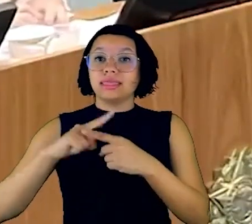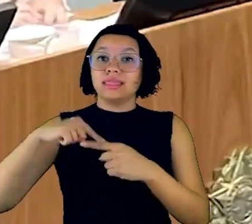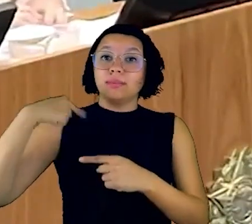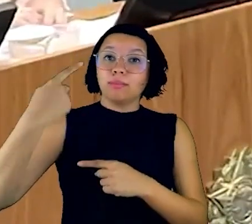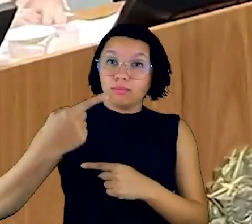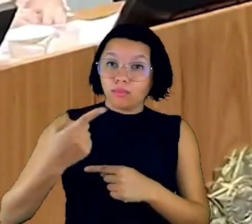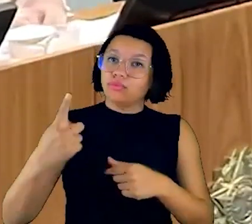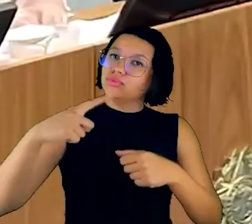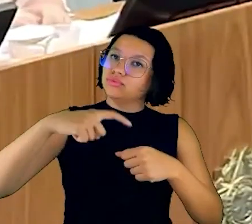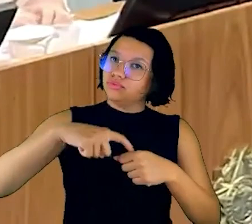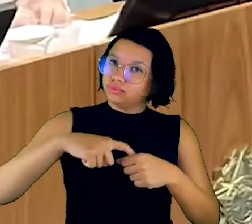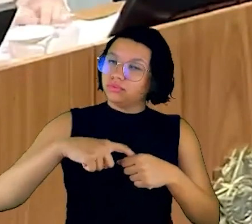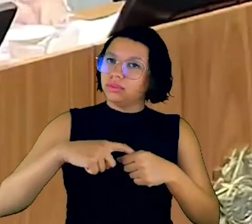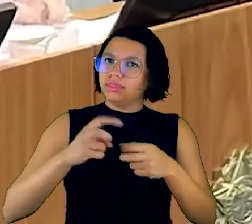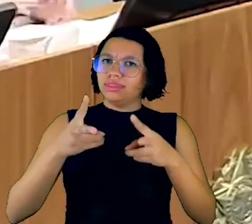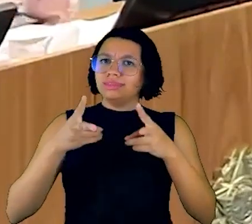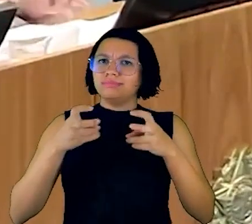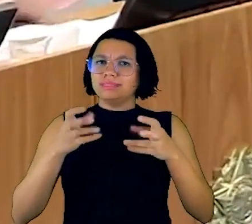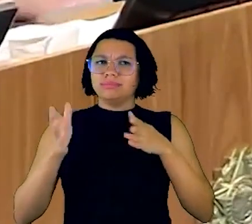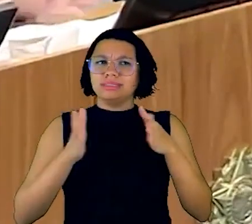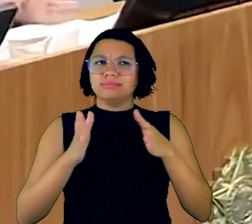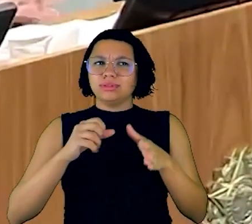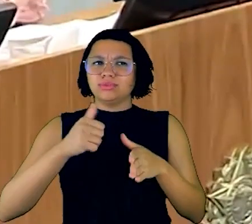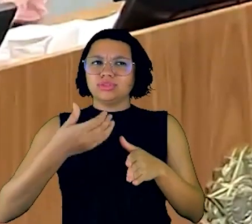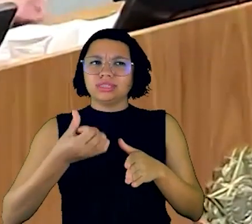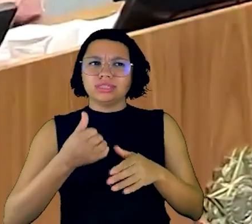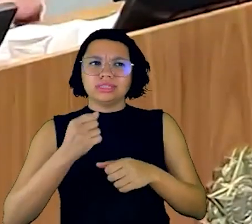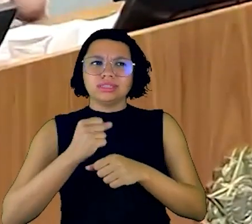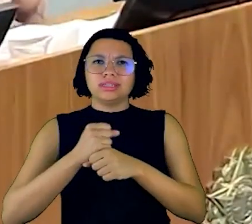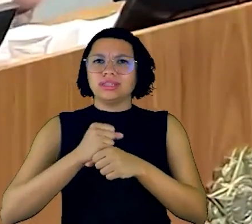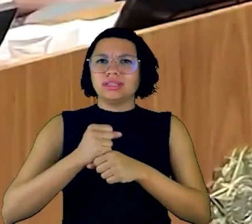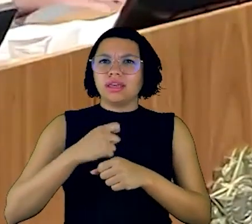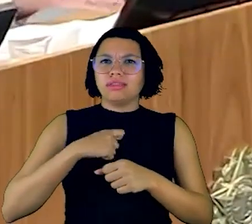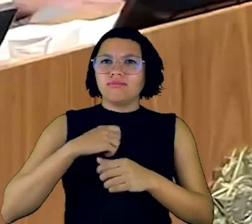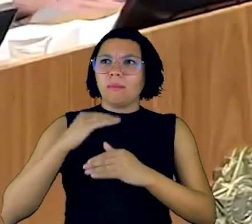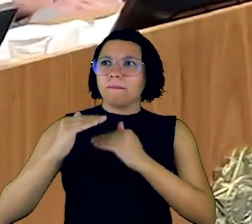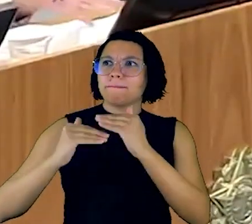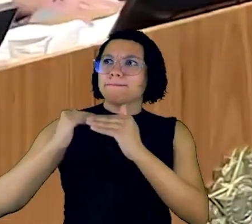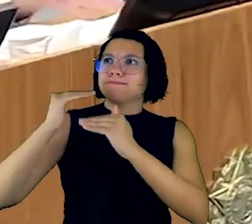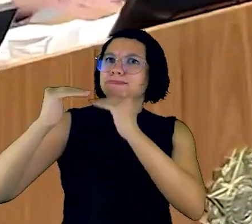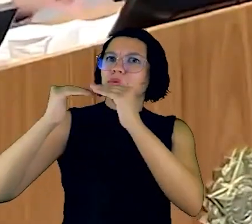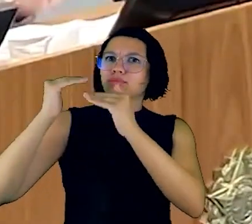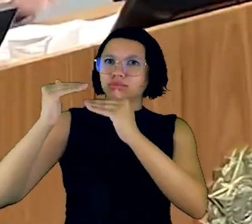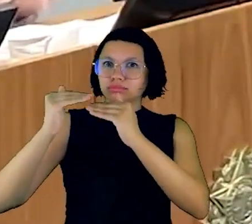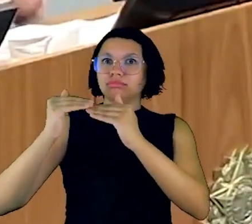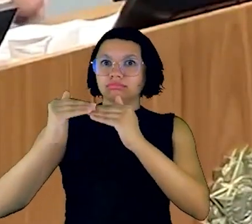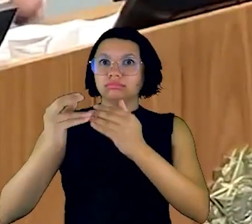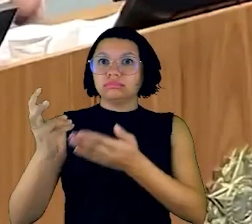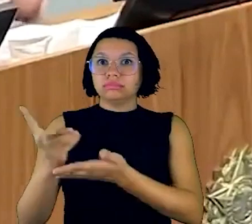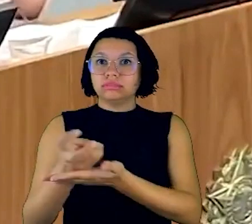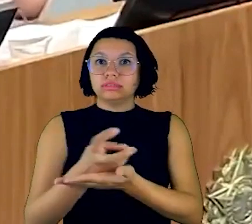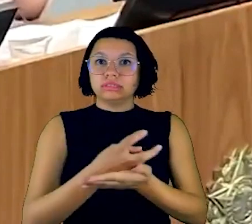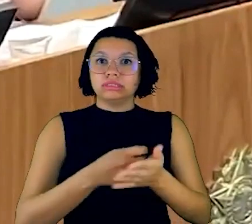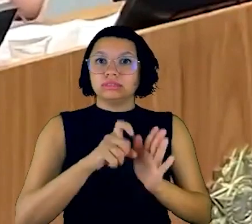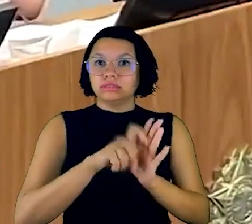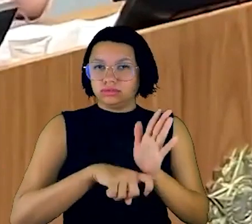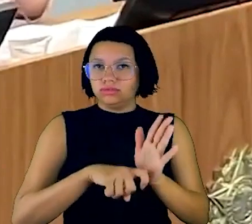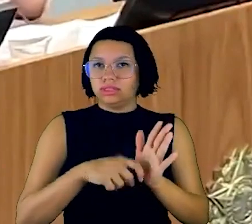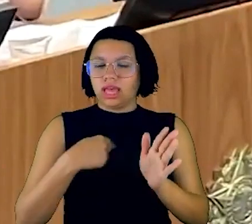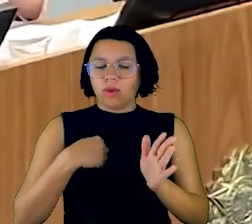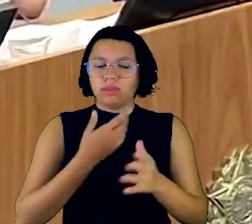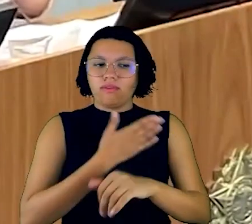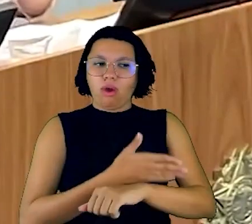eu voltei e eu percebi que nesses 16 anos houve uma revolução da execução fiscal, né? Que eu estava acostumada com aqueles processinhos cor